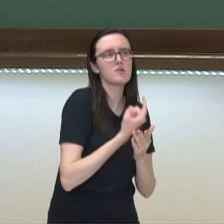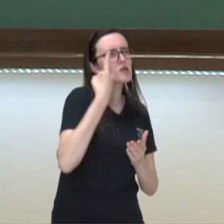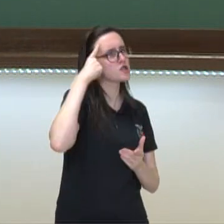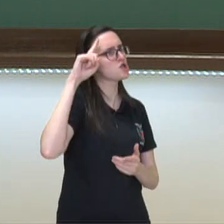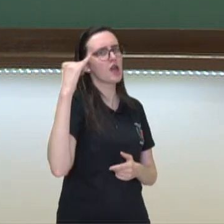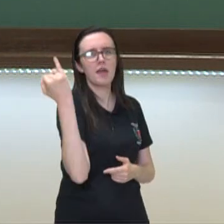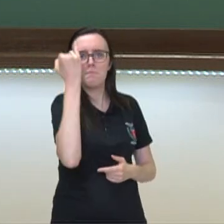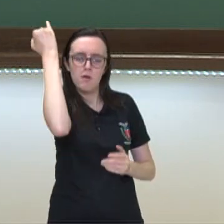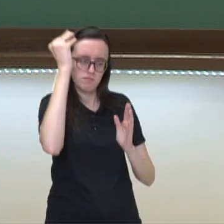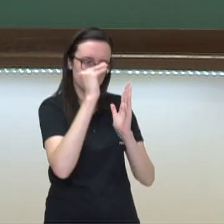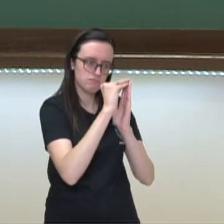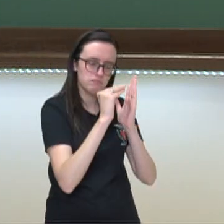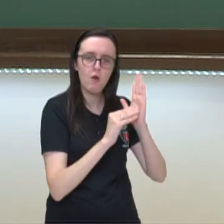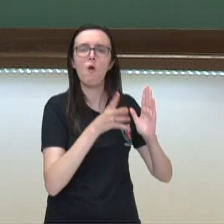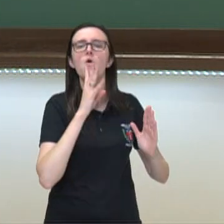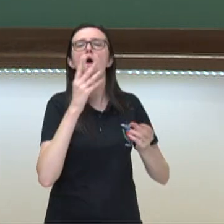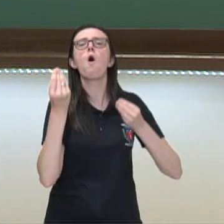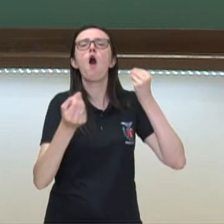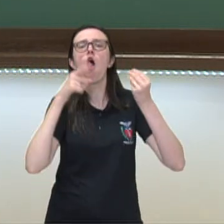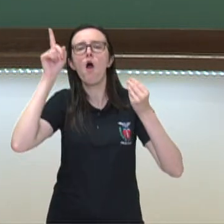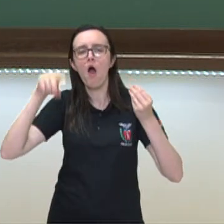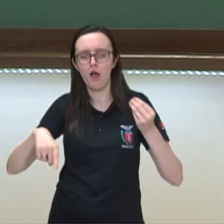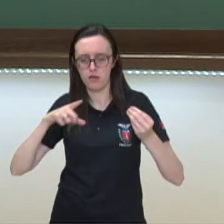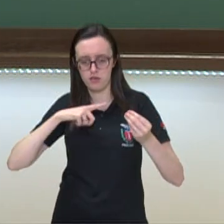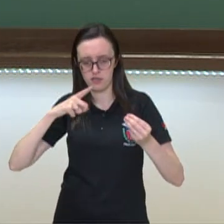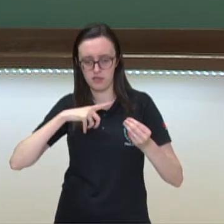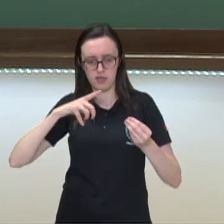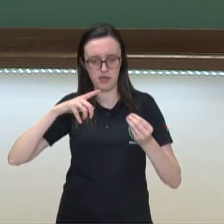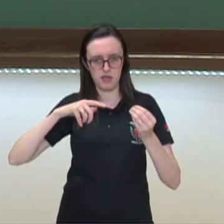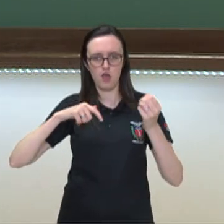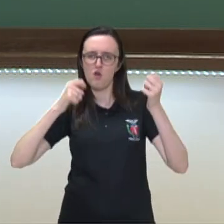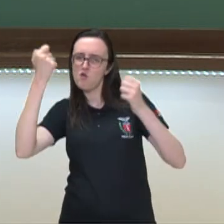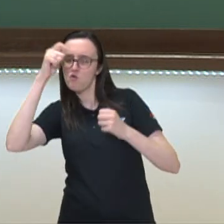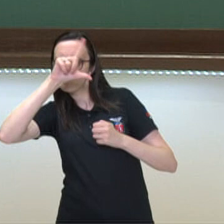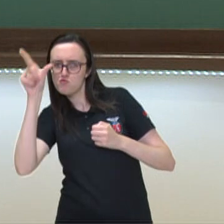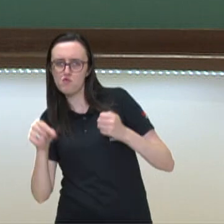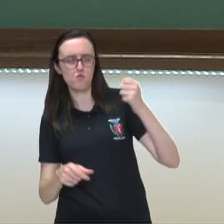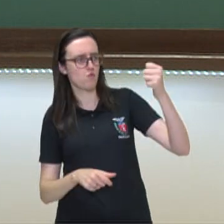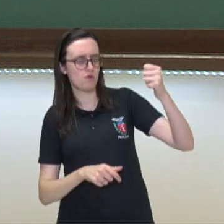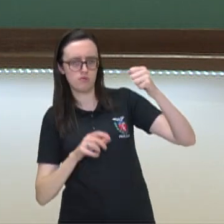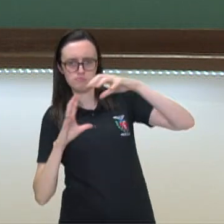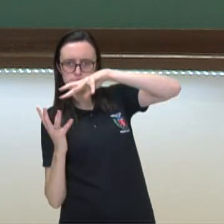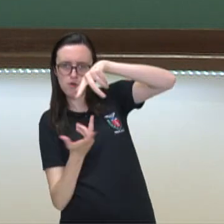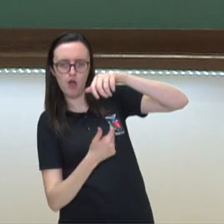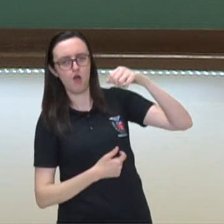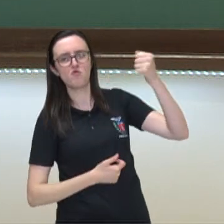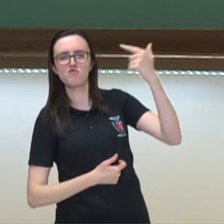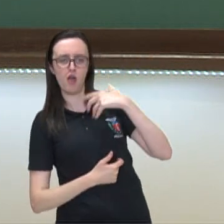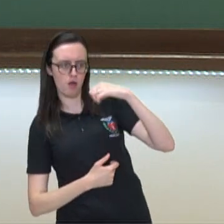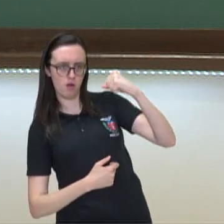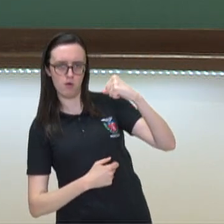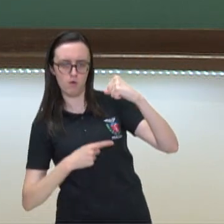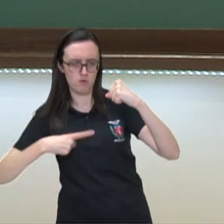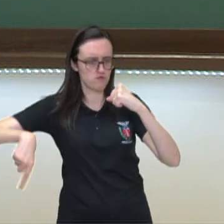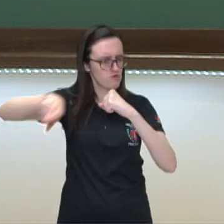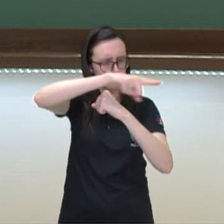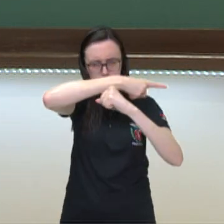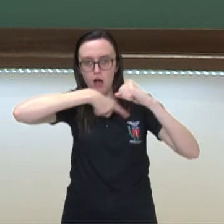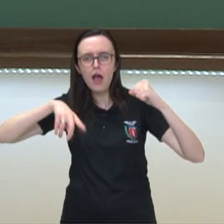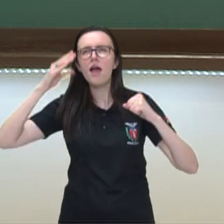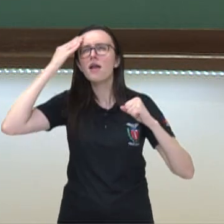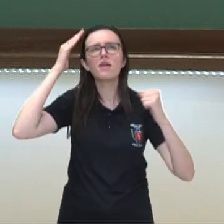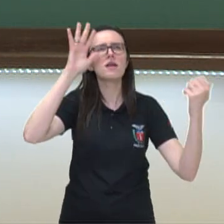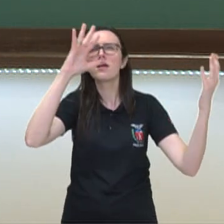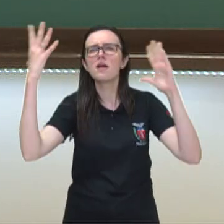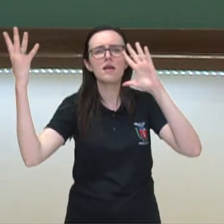poder conhecer os movimentos dos orbes, enfim, da Lua, da Terra, em torno do Sol, para compreender as estações do